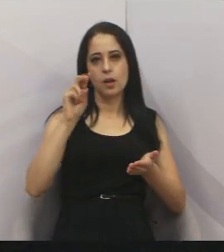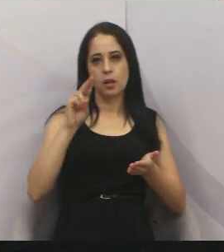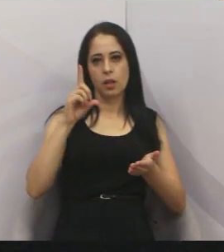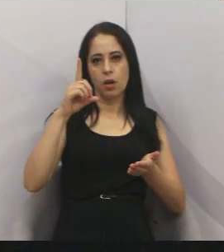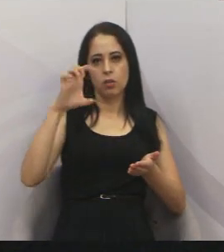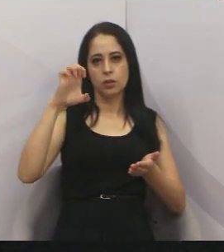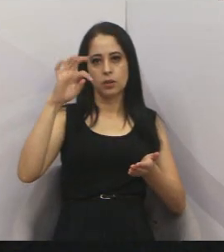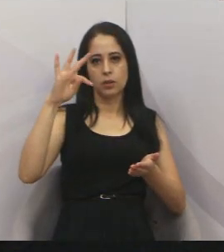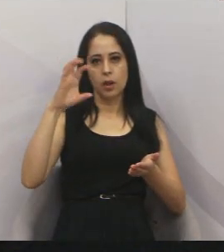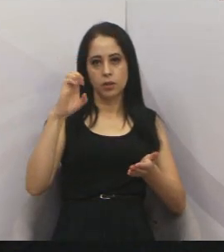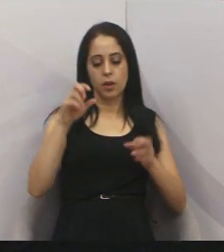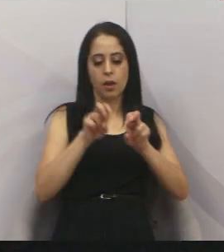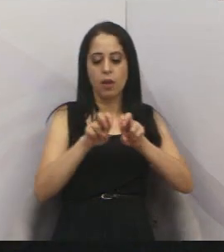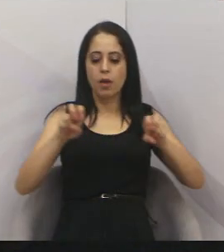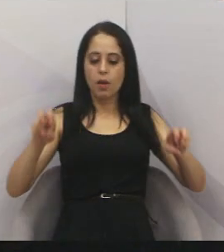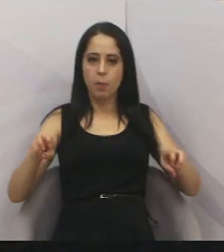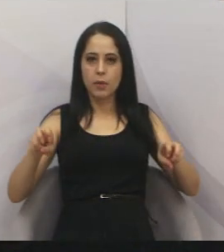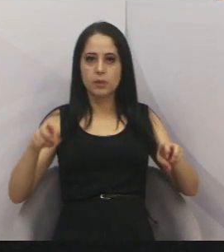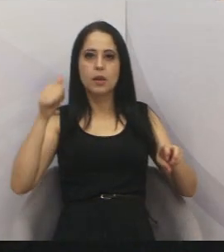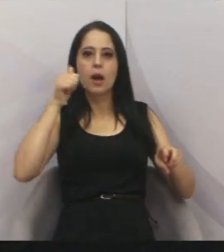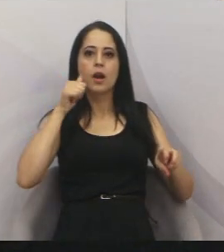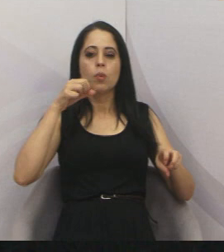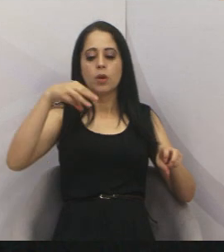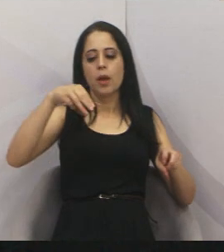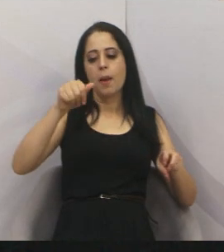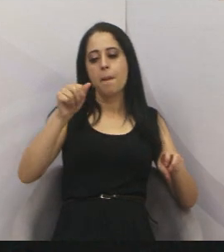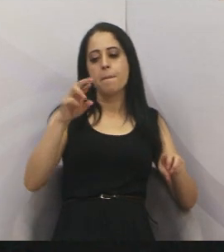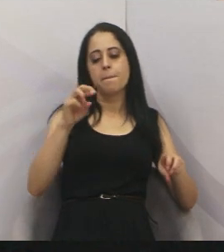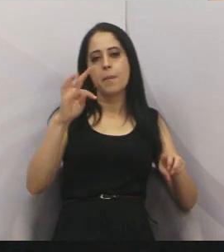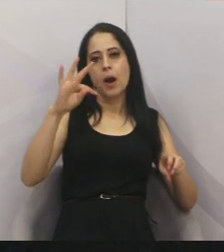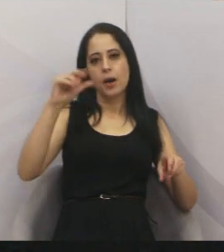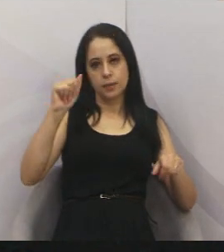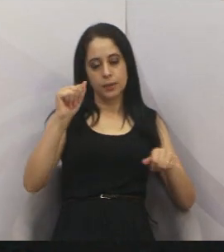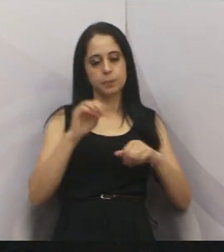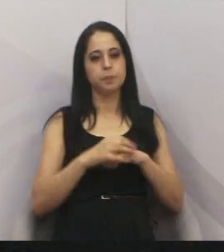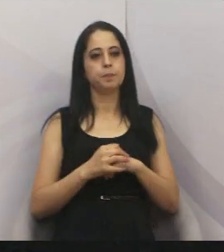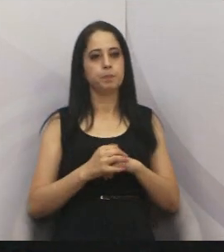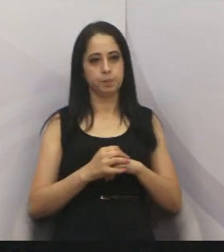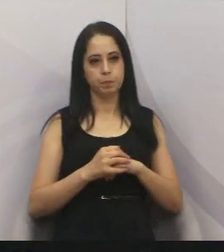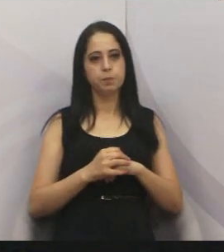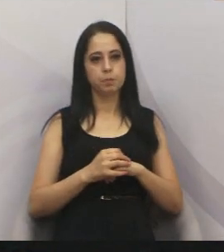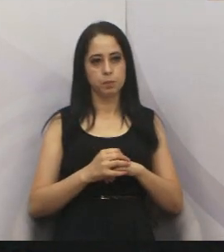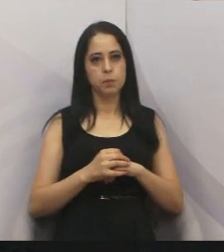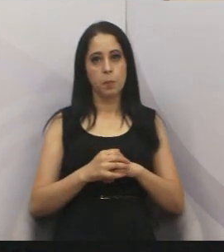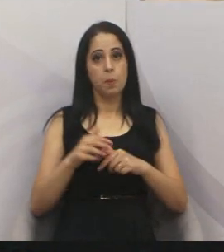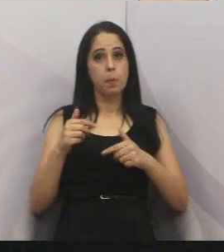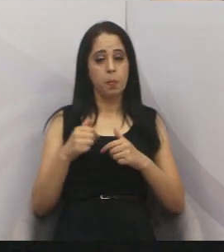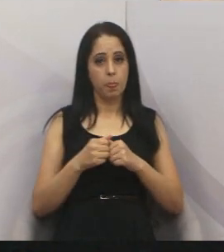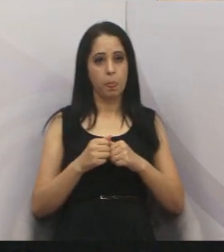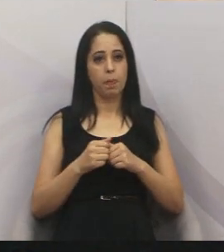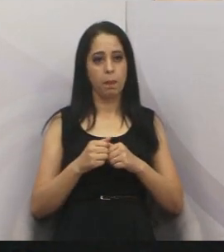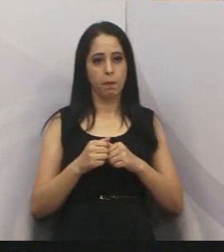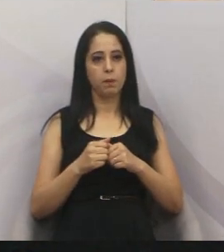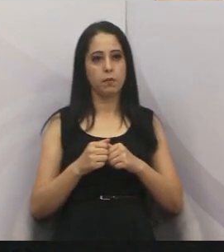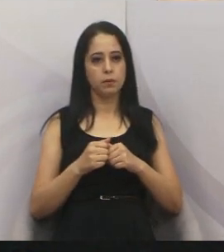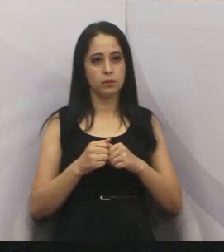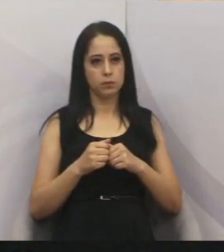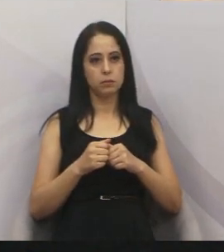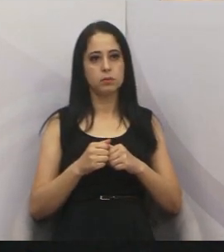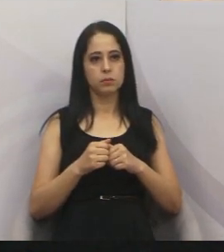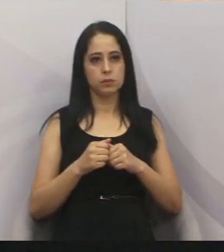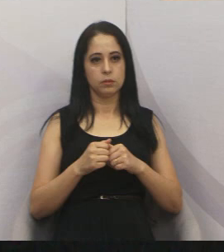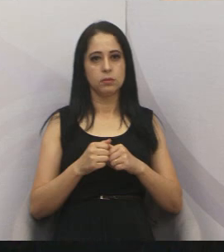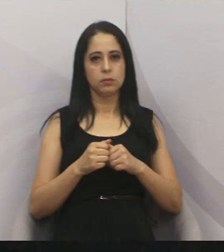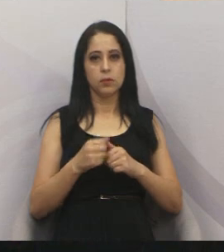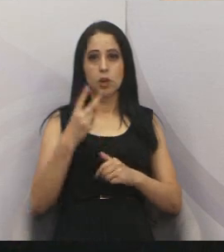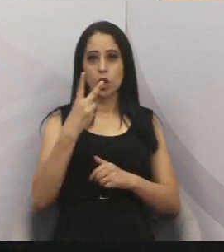de Faria e mesária Marta Castro de Souza Rodrigues. Os trabalhos tiveram o